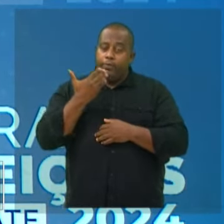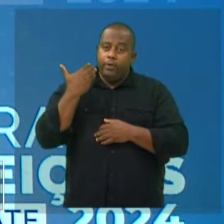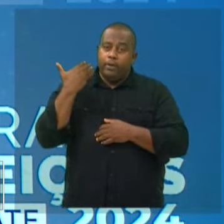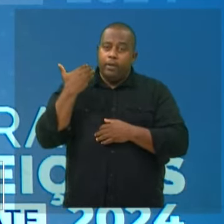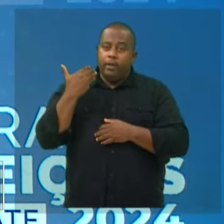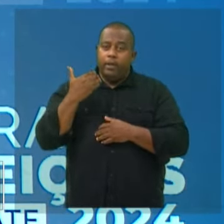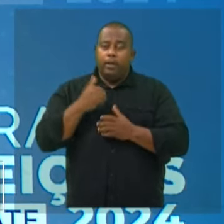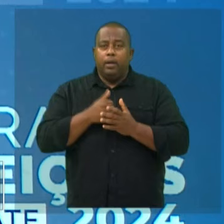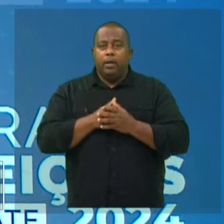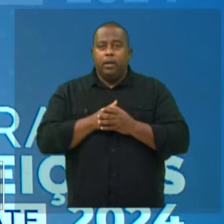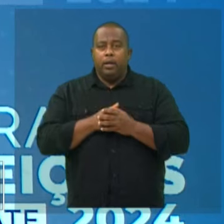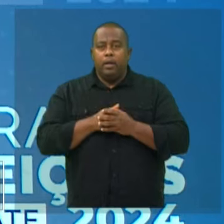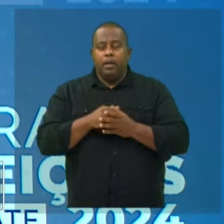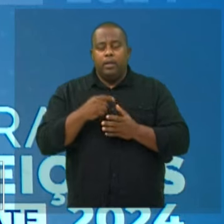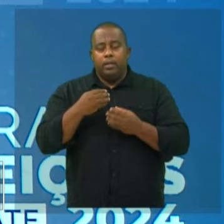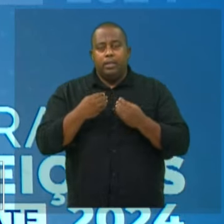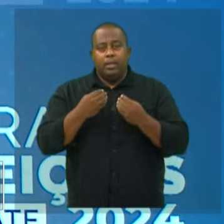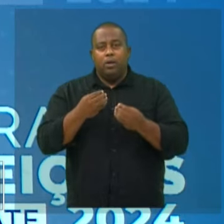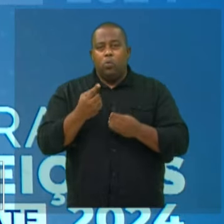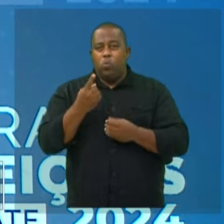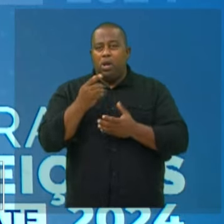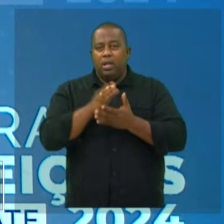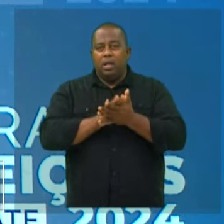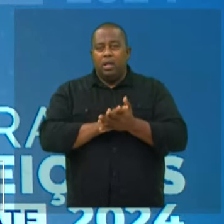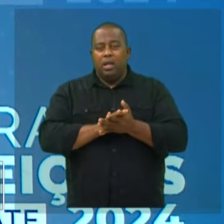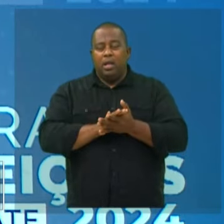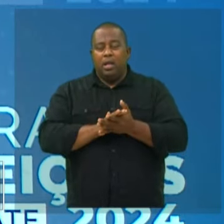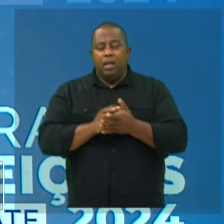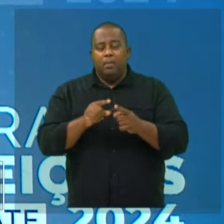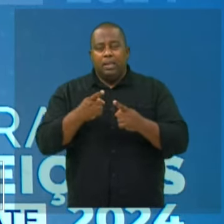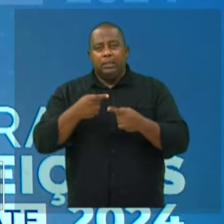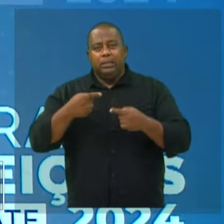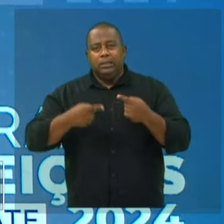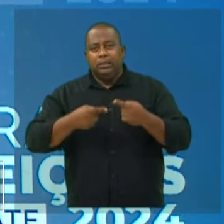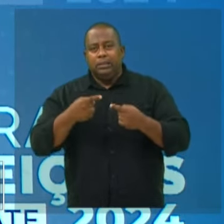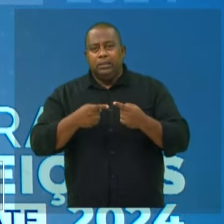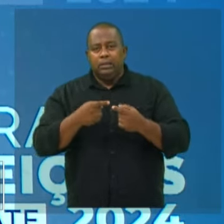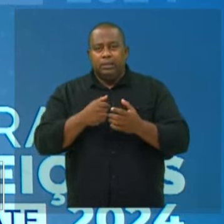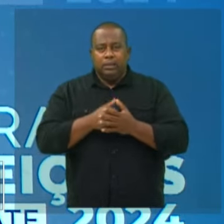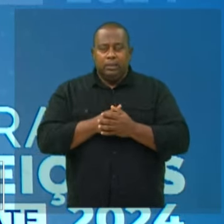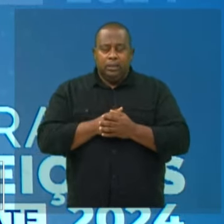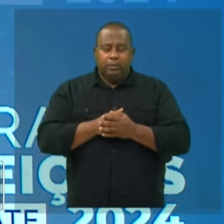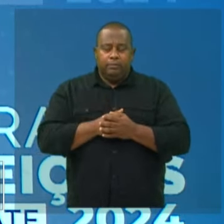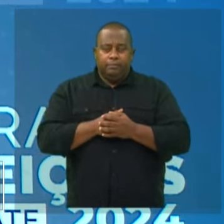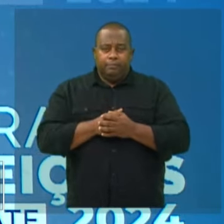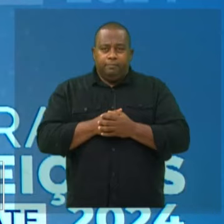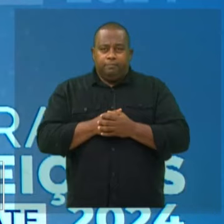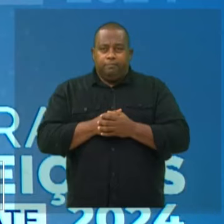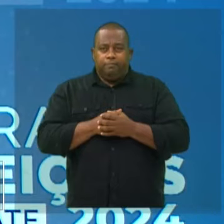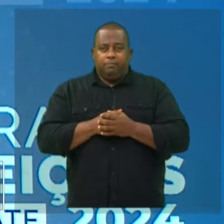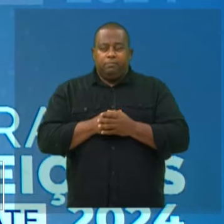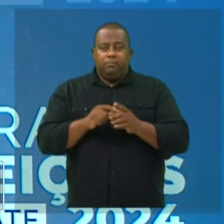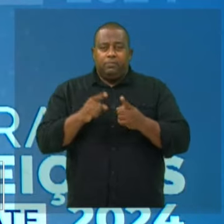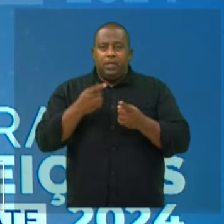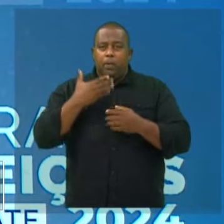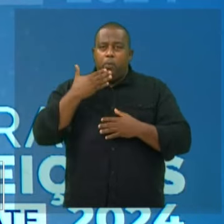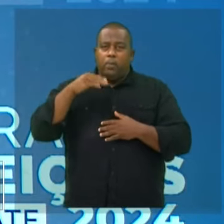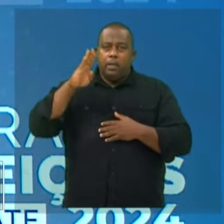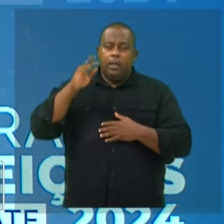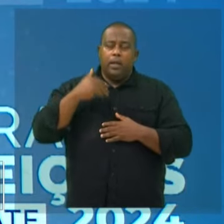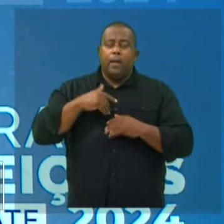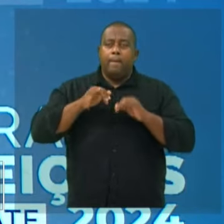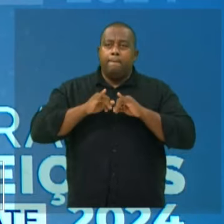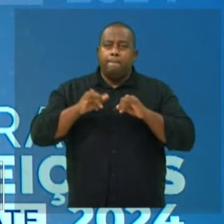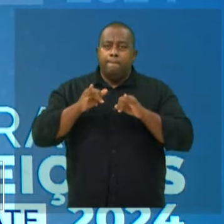só tinha entregue uma que ele inclusive batizou com o nome do do pai dele a creche enfim Prometeram nas campanhas de